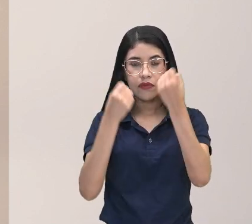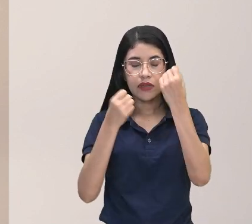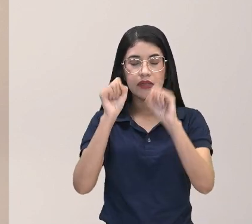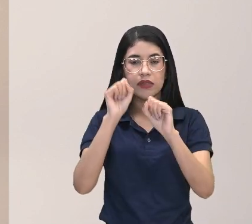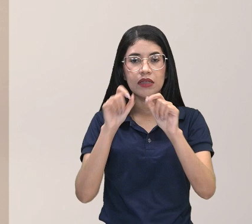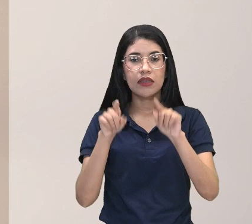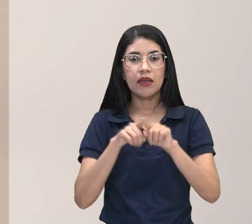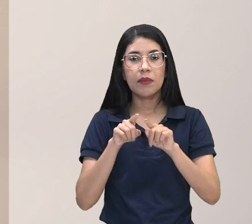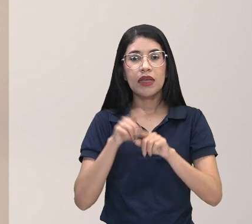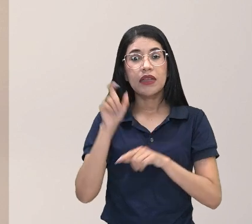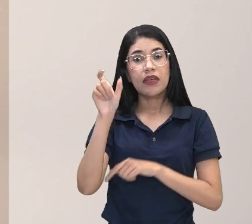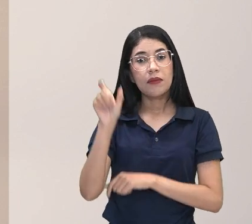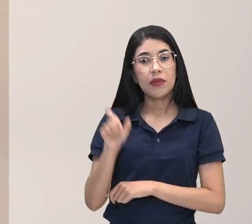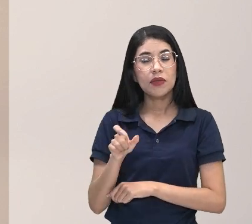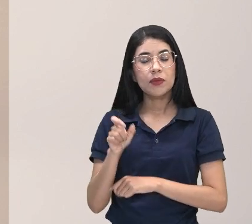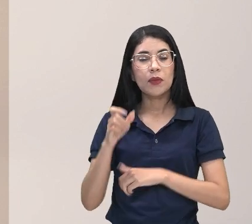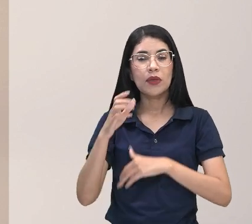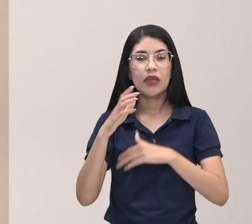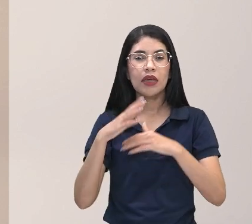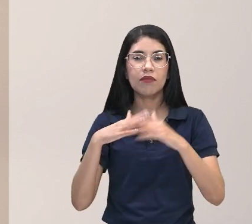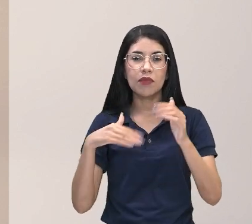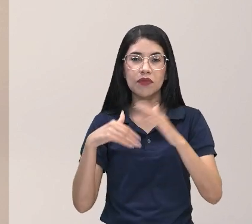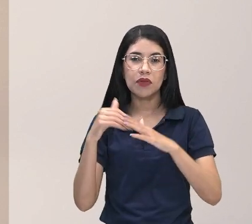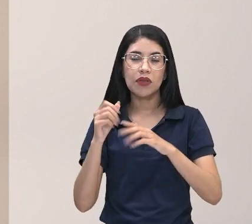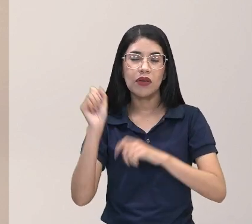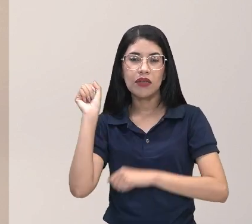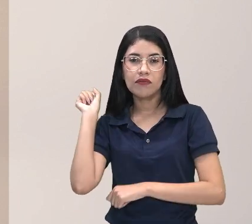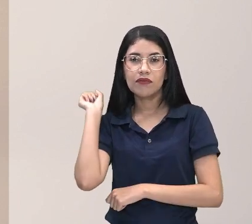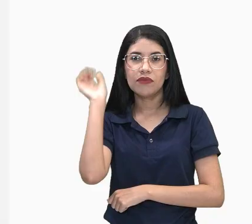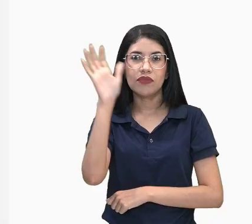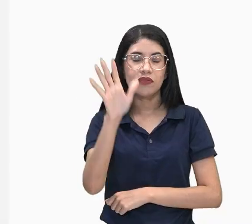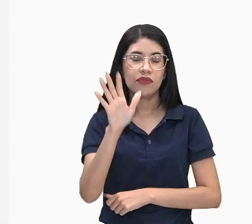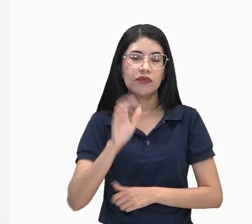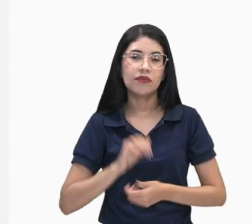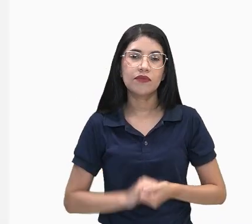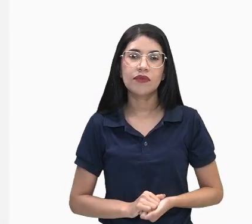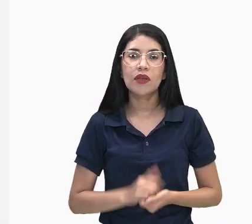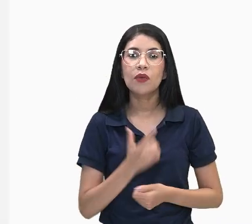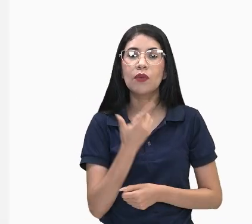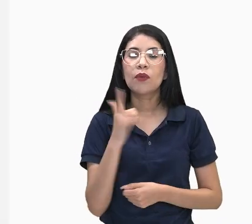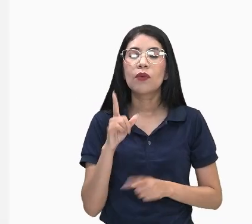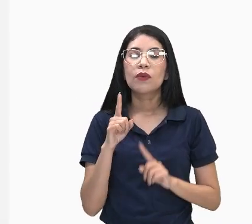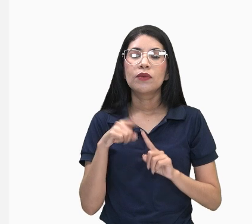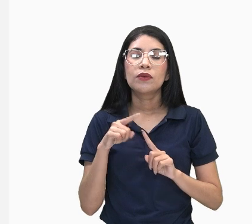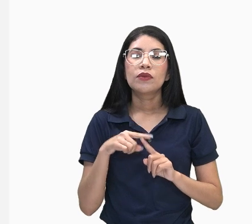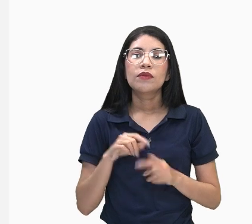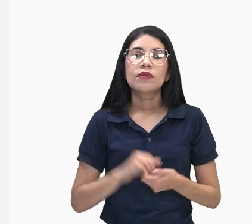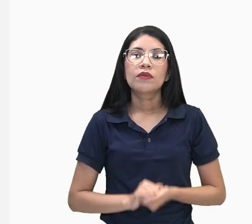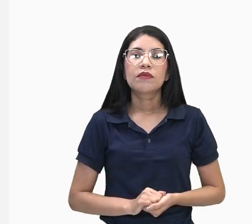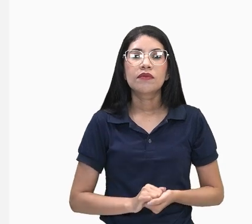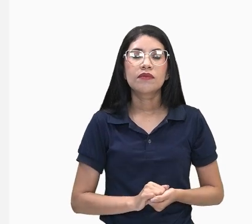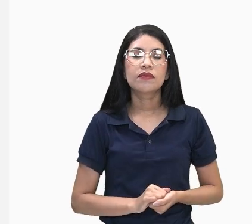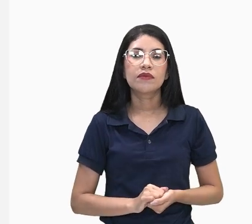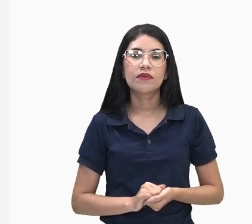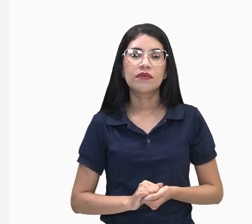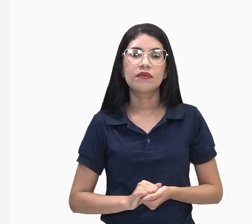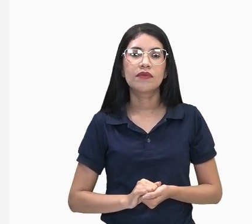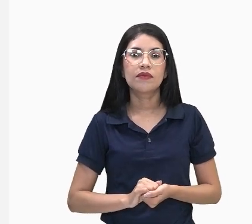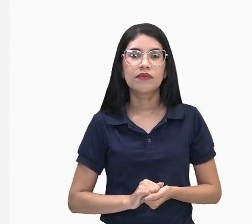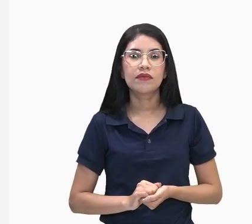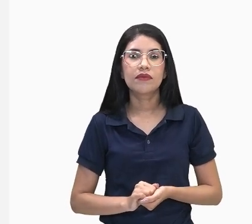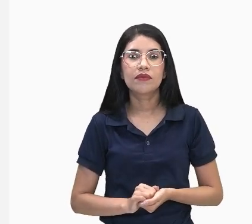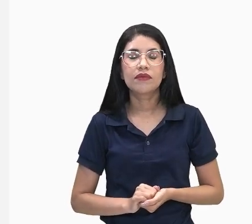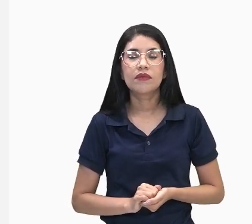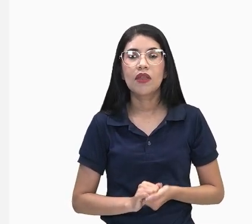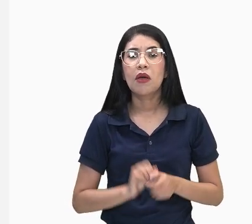o indivíduo que faz o lançamento de disco. Vamos para outro tipo de lançamento. Esse tem um nome bastante curioso,